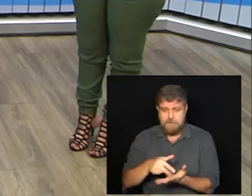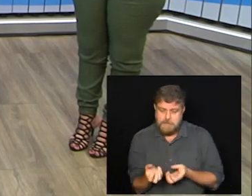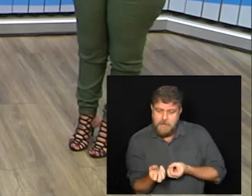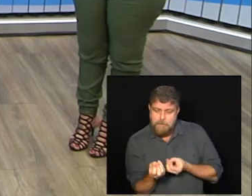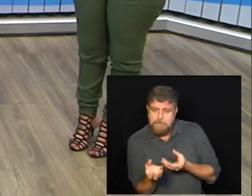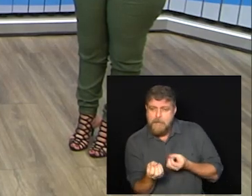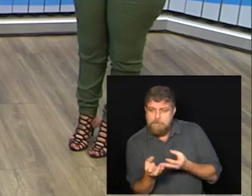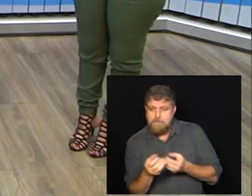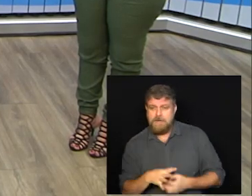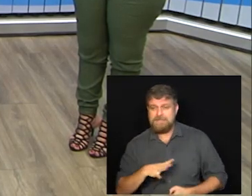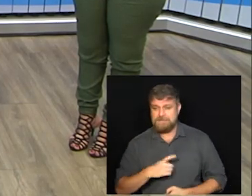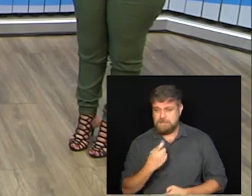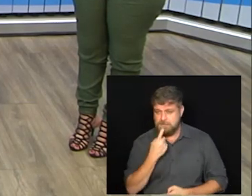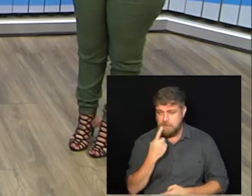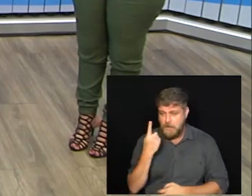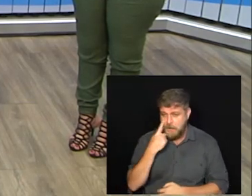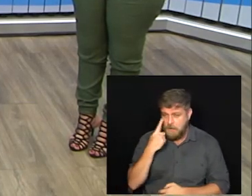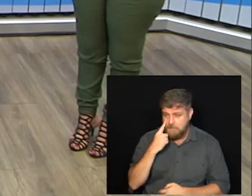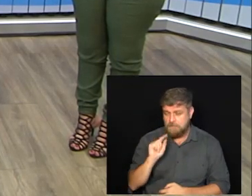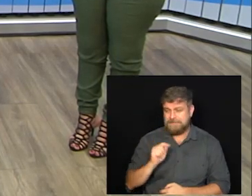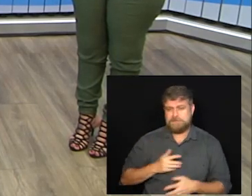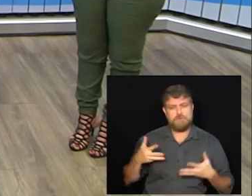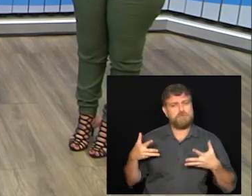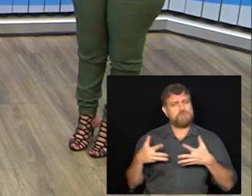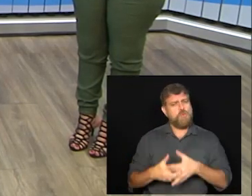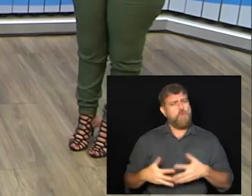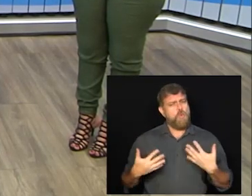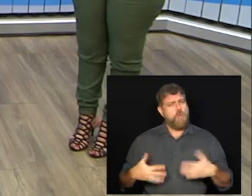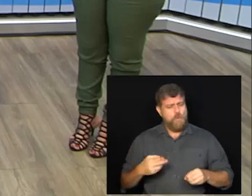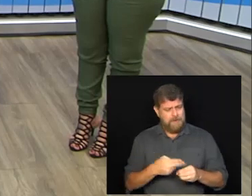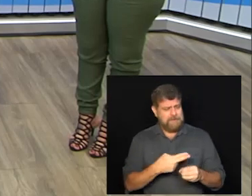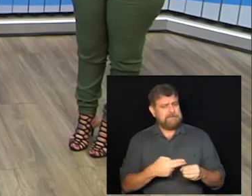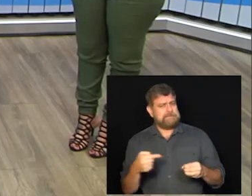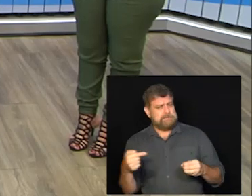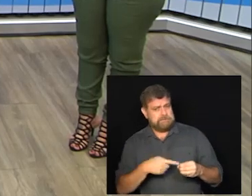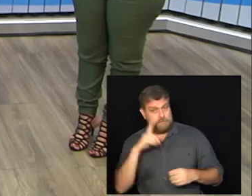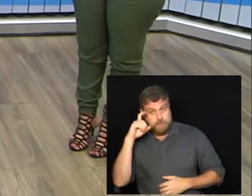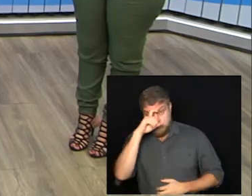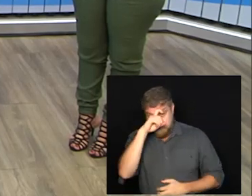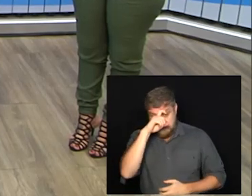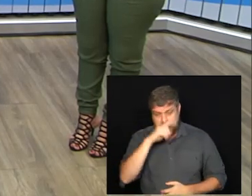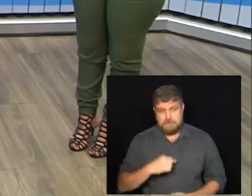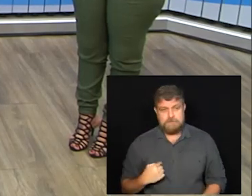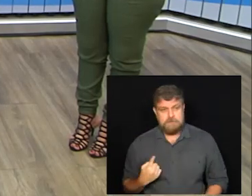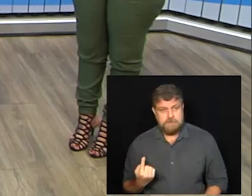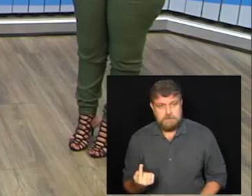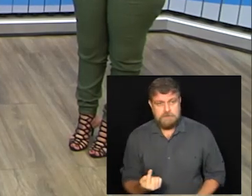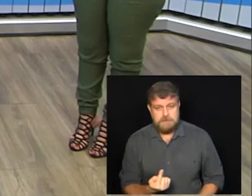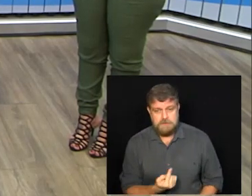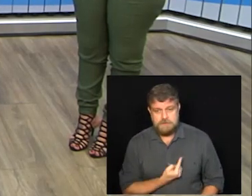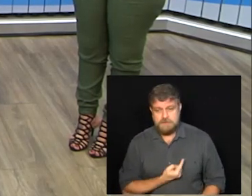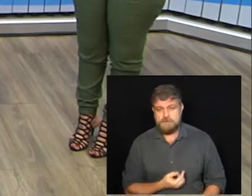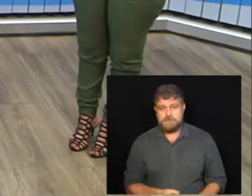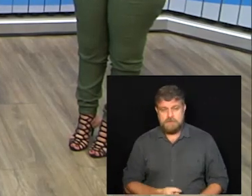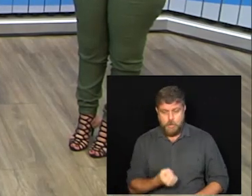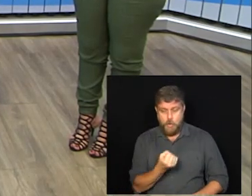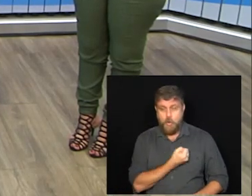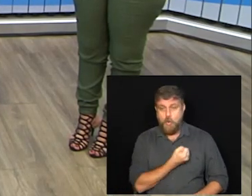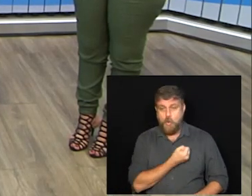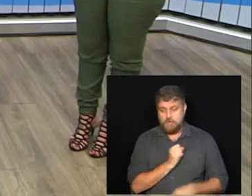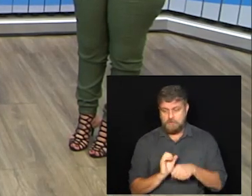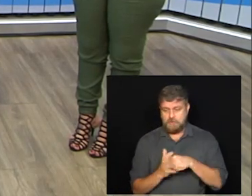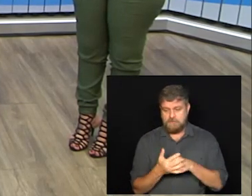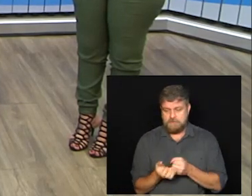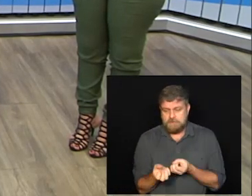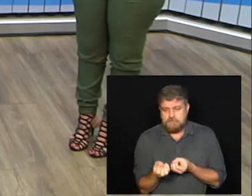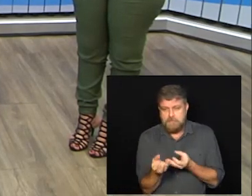da metrópole. A gente viu aí a situação muito complicada da Unicamp e a gente atualiza os casos da